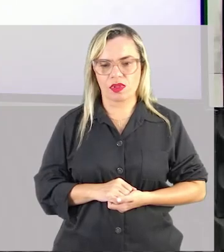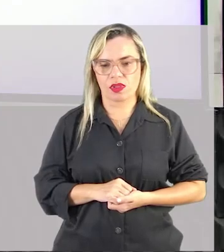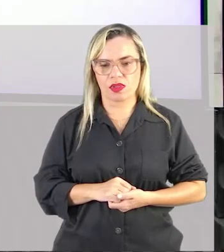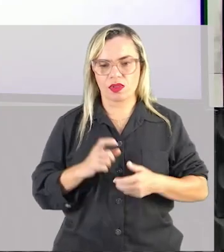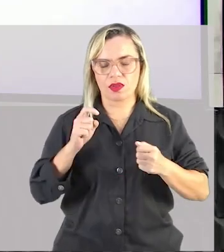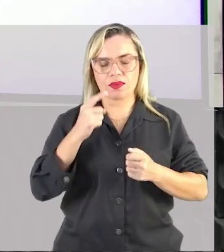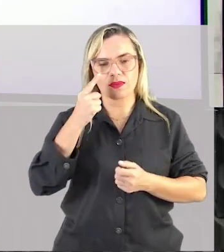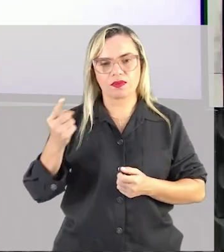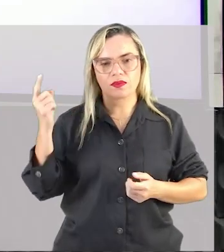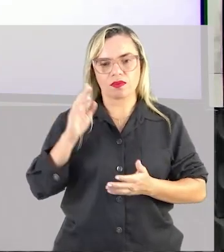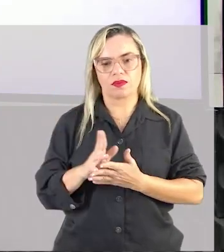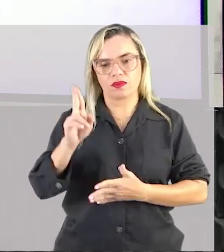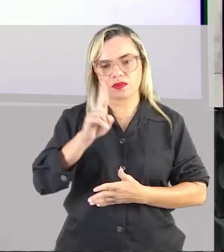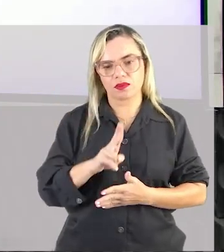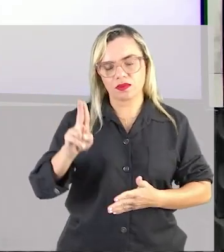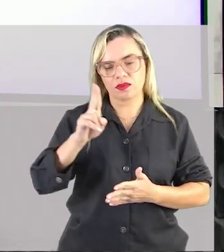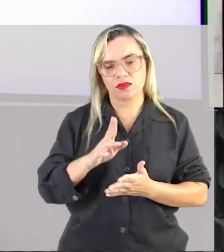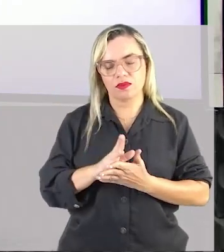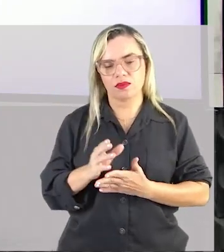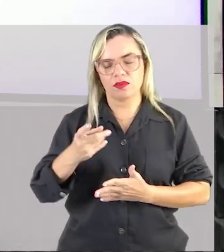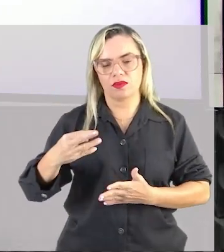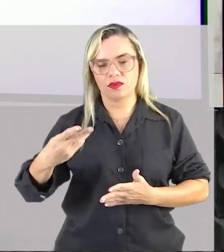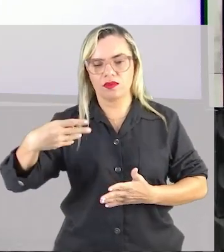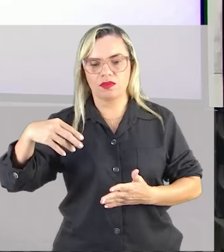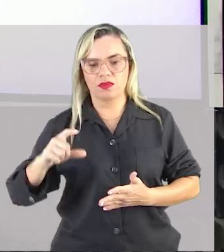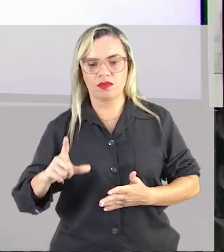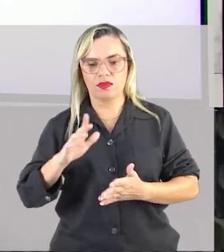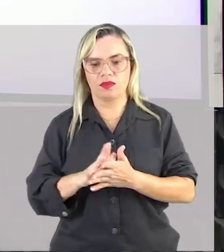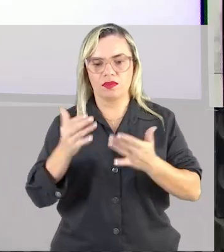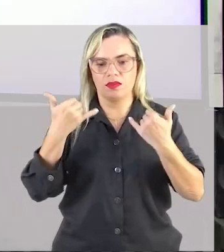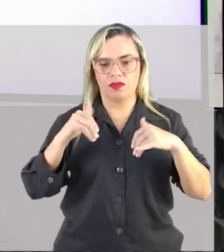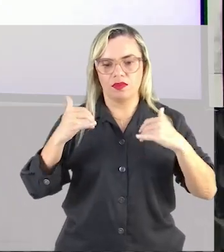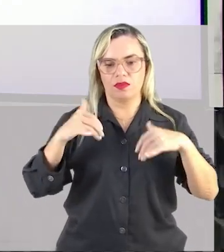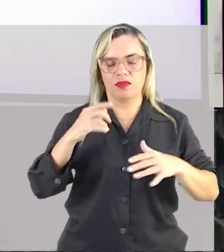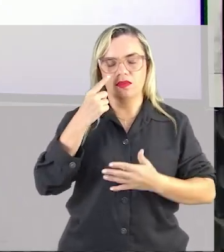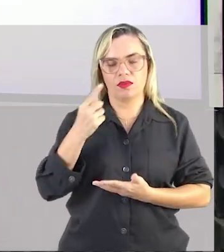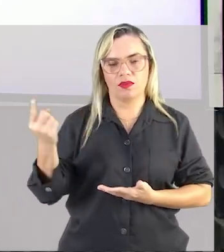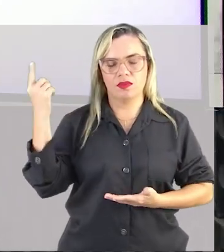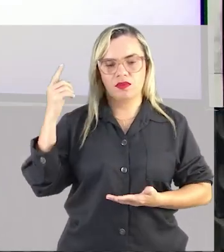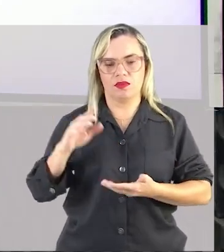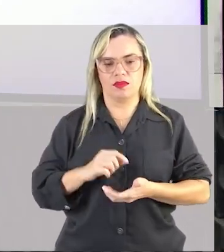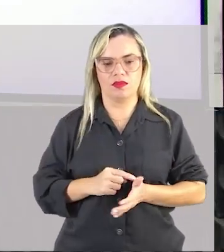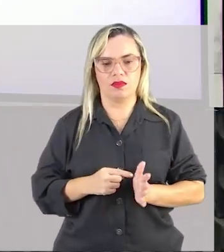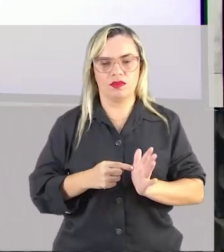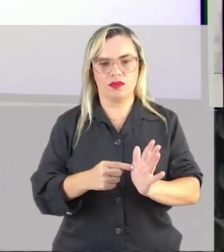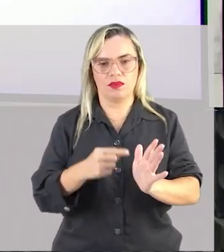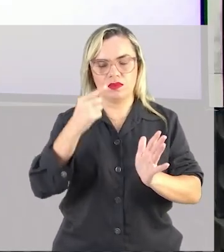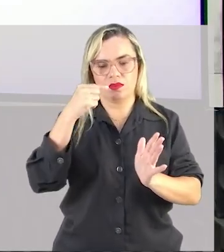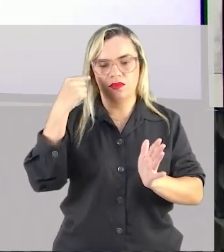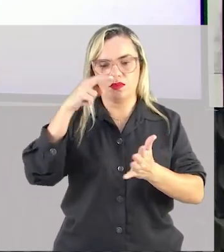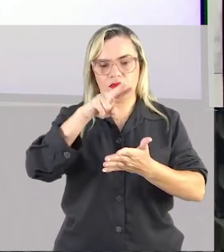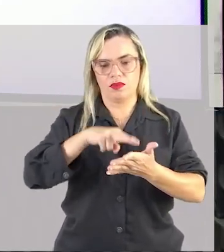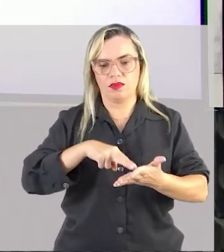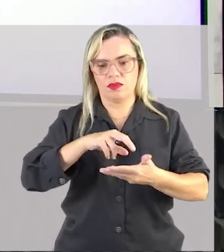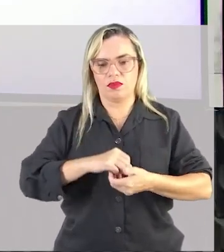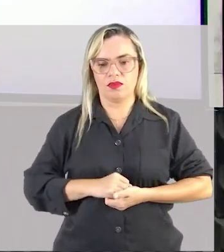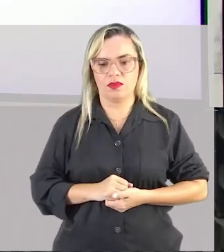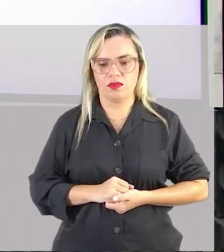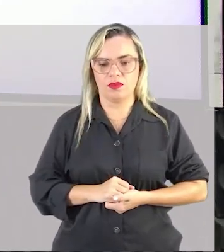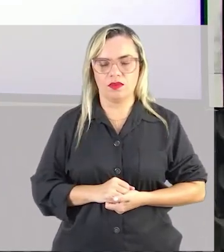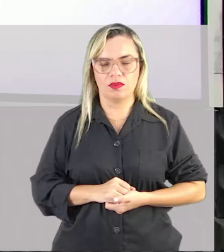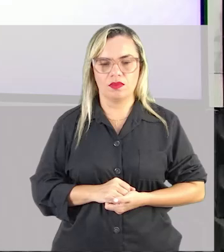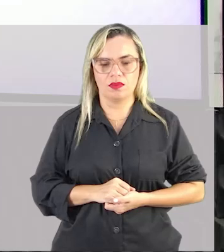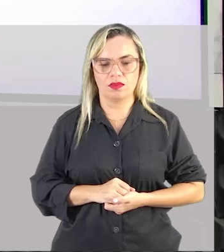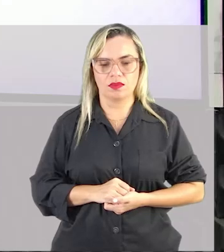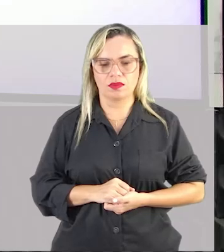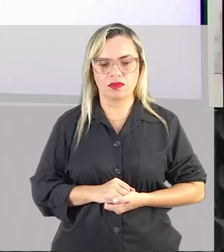fosse um caracol. Tem uma informação embaixo que é importante. Las lenguas originárias de nuestra nación guardam gran